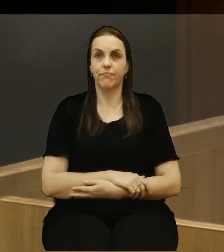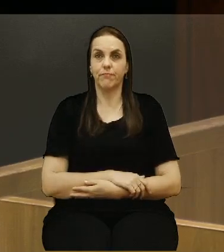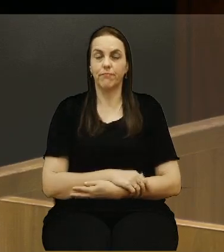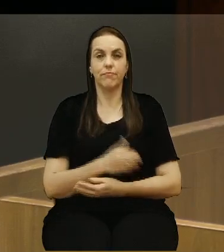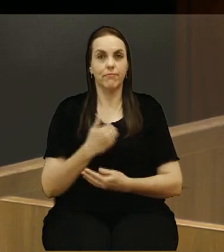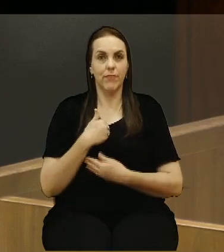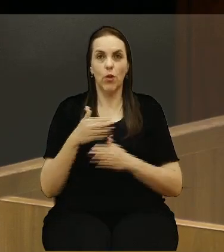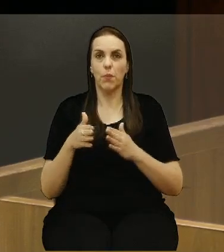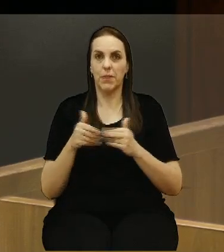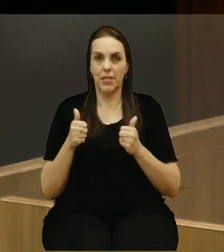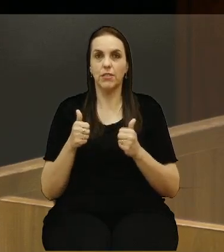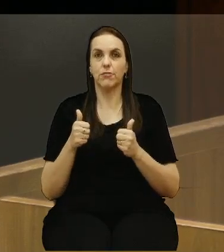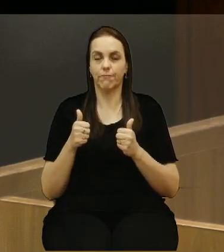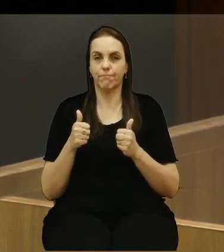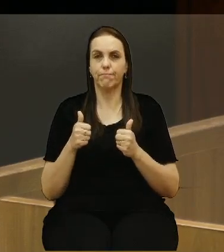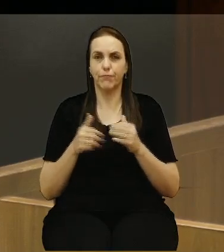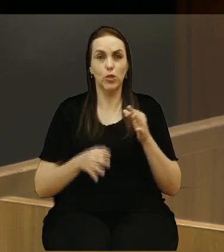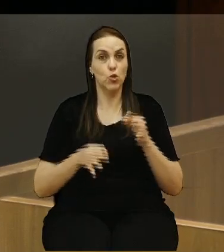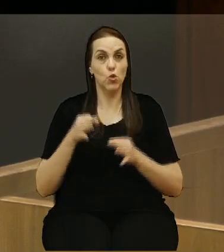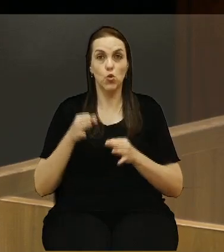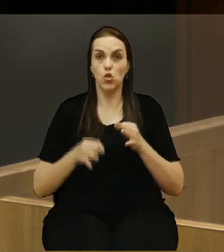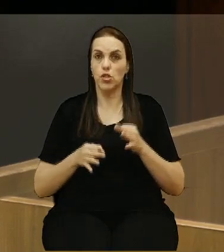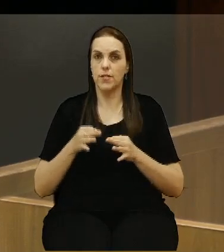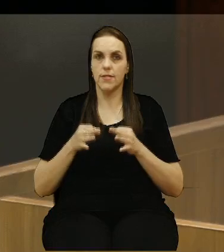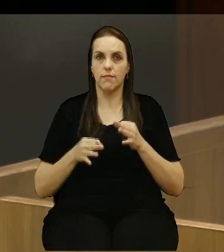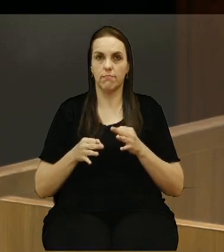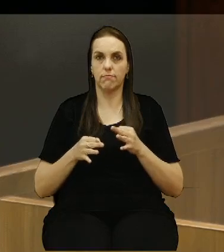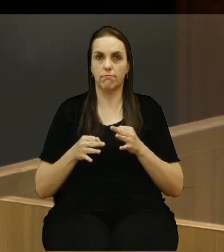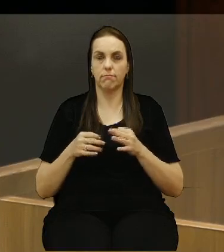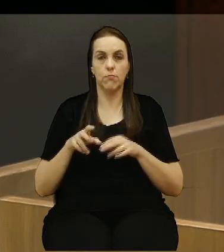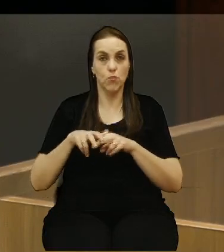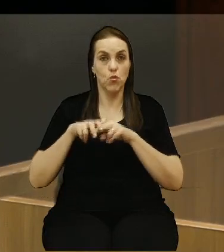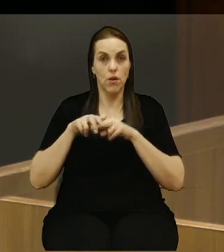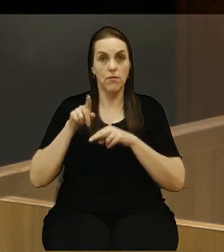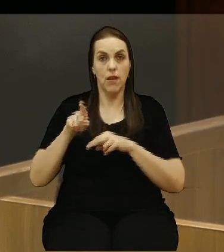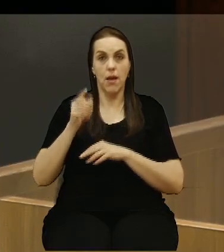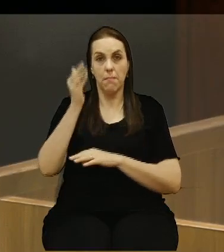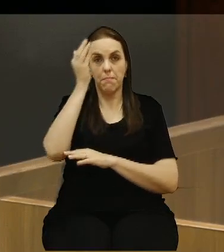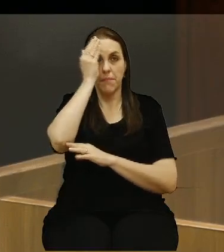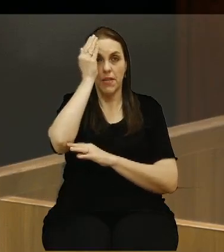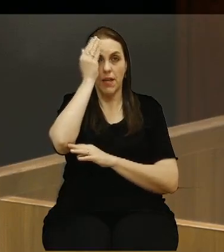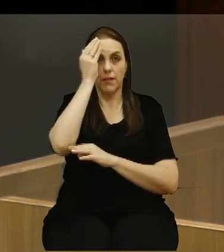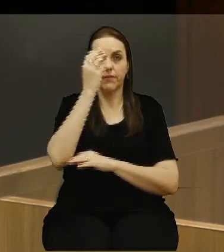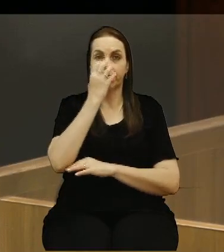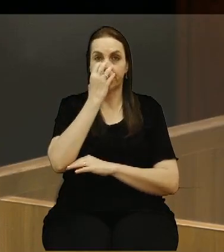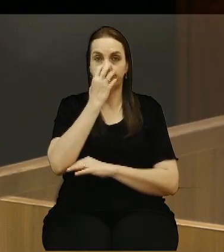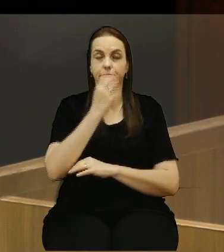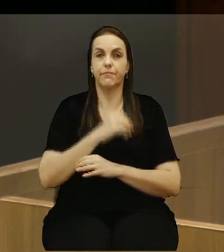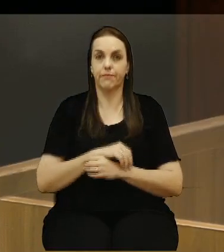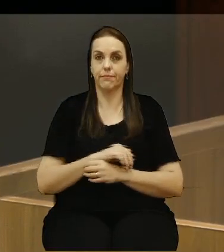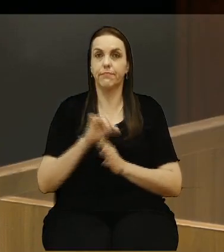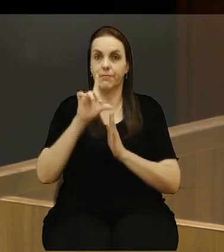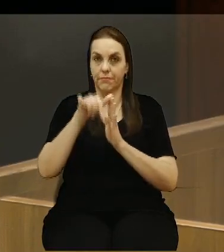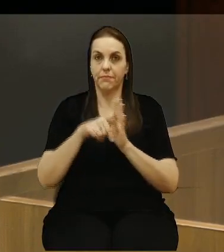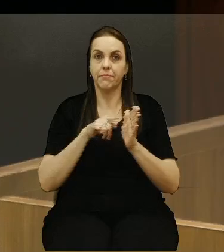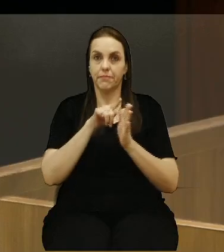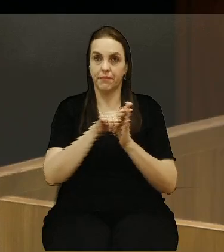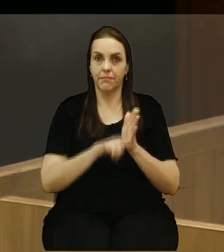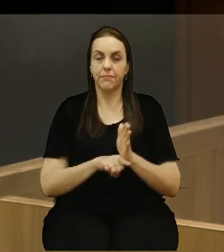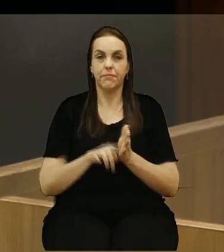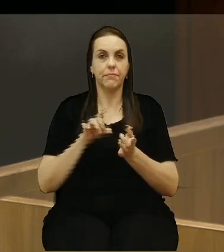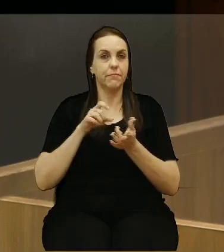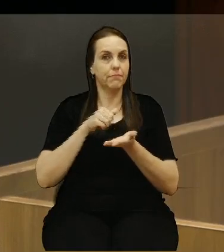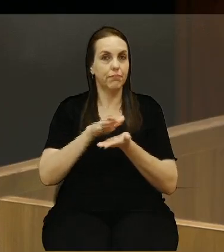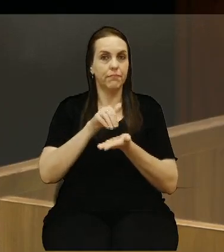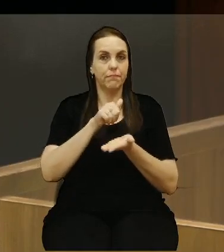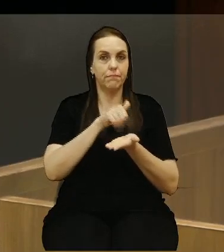eu peço justiça pelo cão pirata e, após a investigação, a exoneração